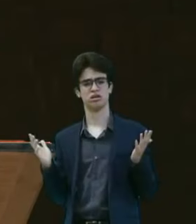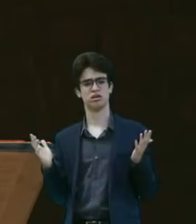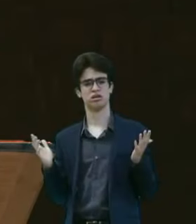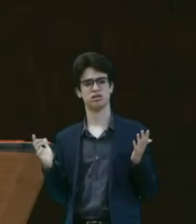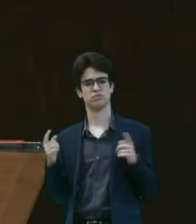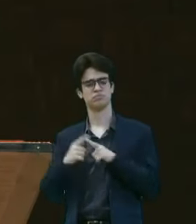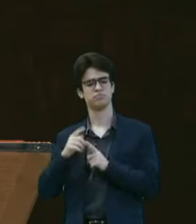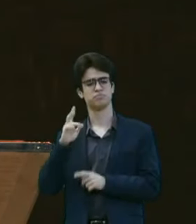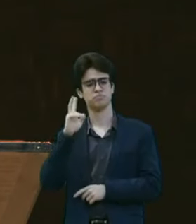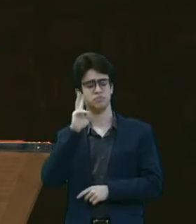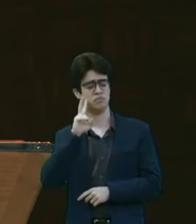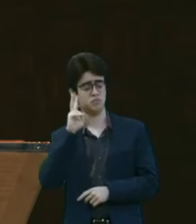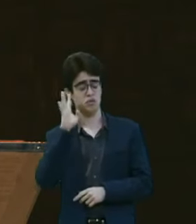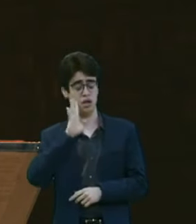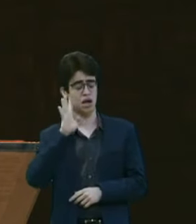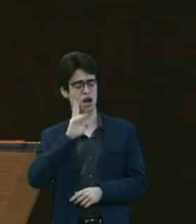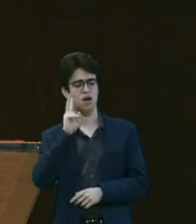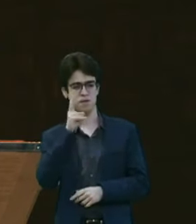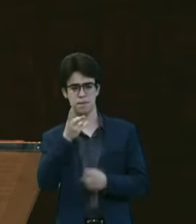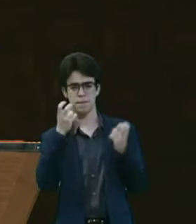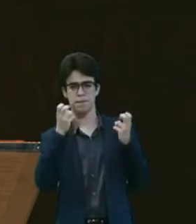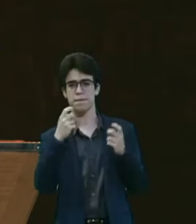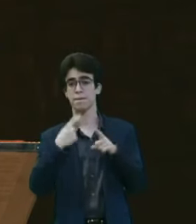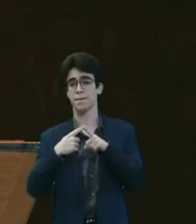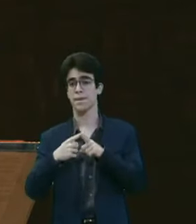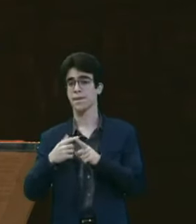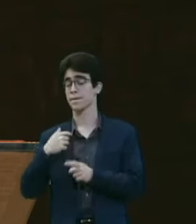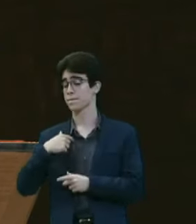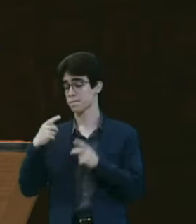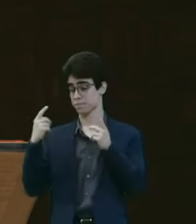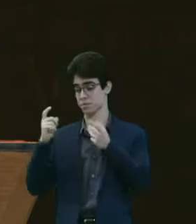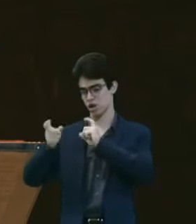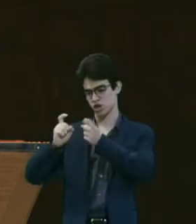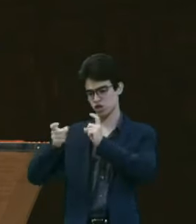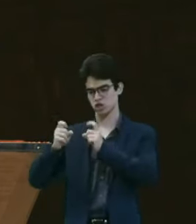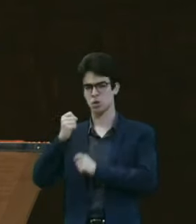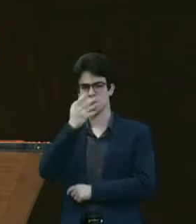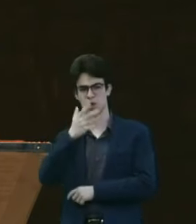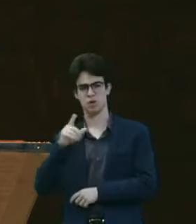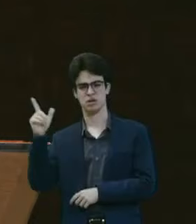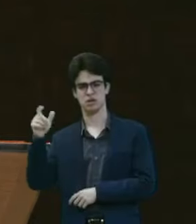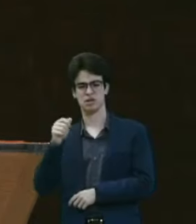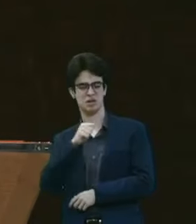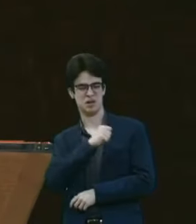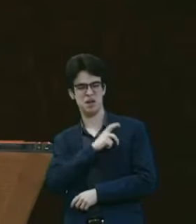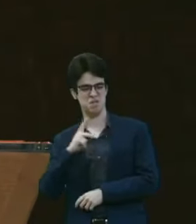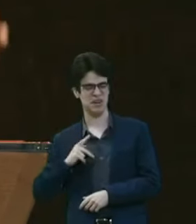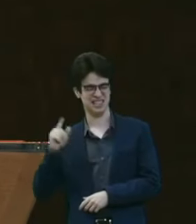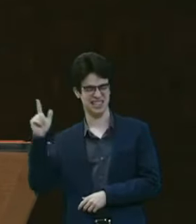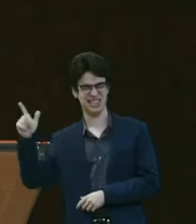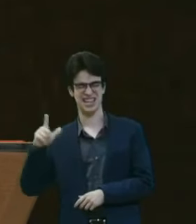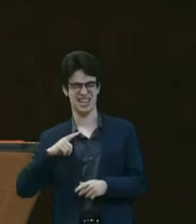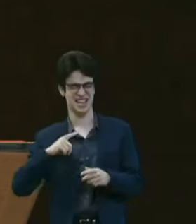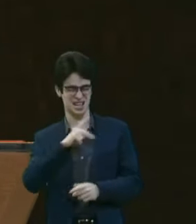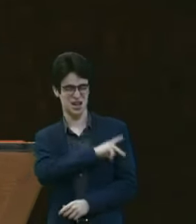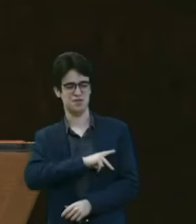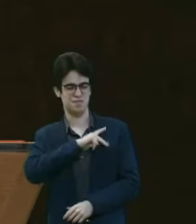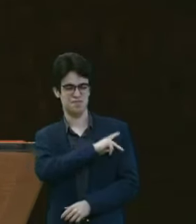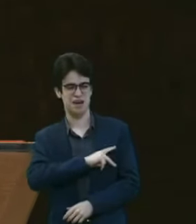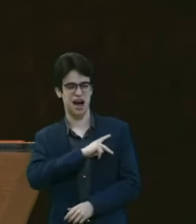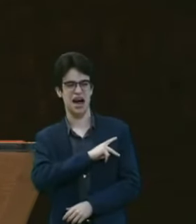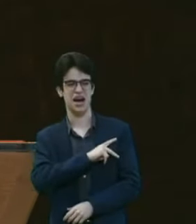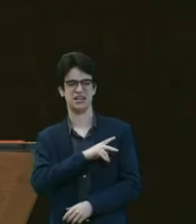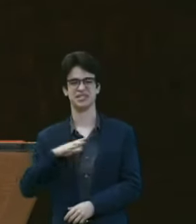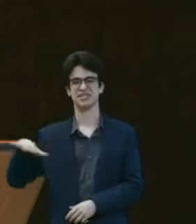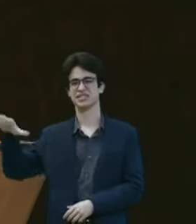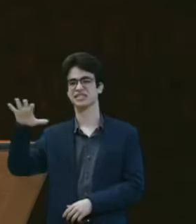É interessante porque Eutico estava numa boa reunião, o pregador era muito bom, o apóstolo Paulo. Uma igreja